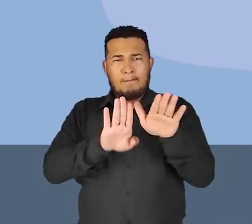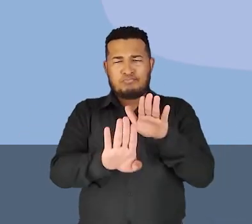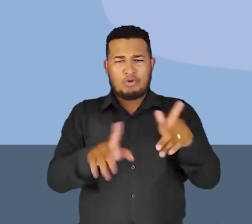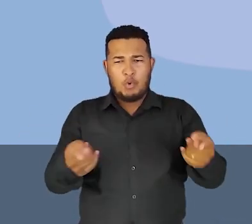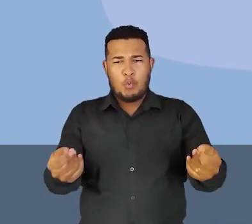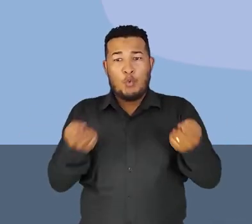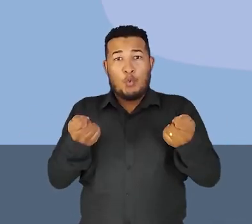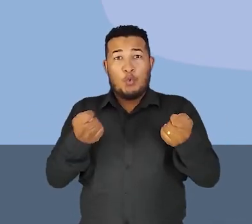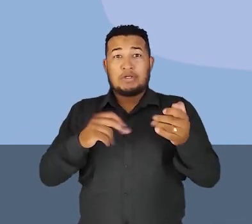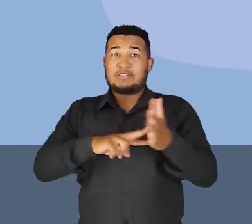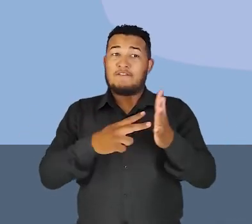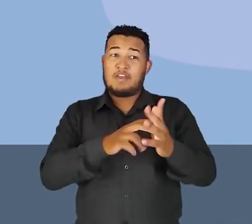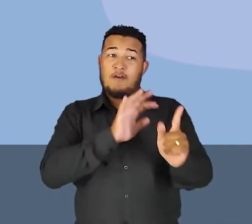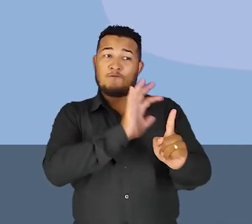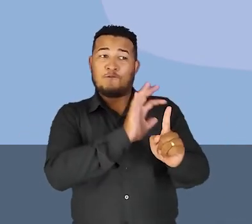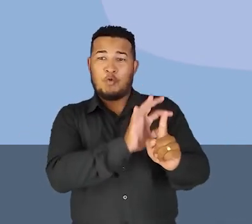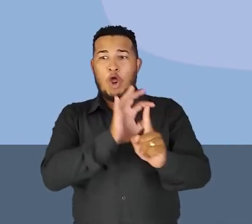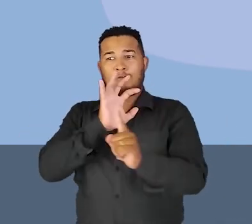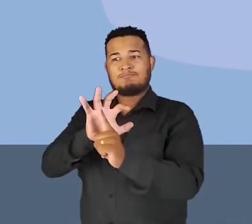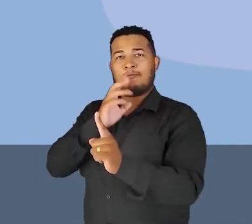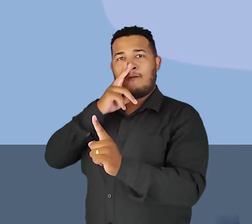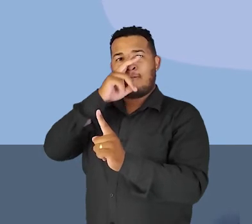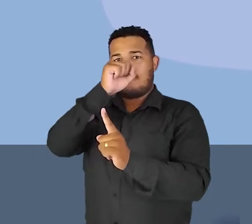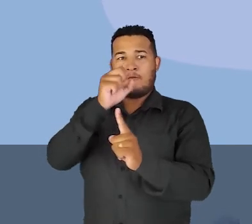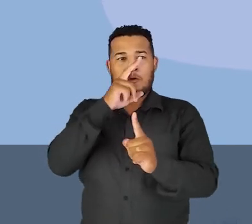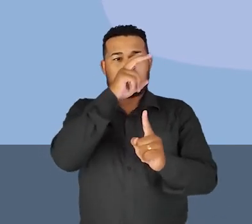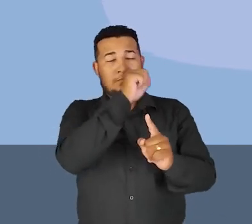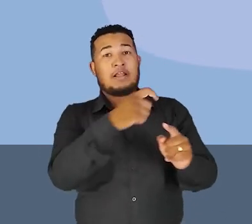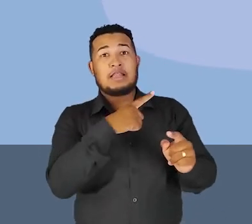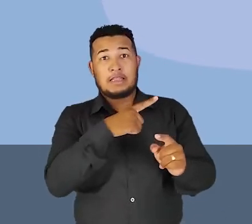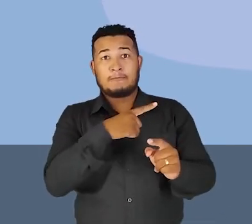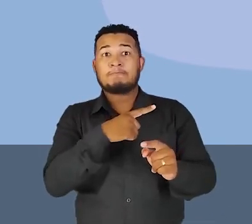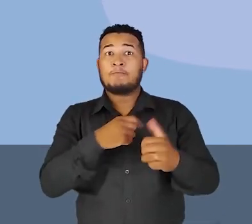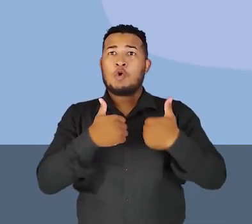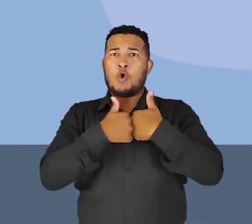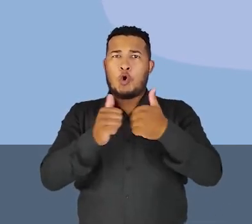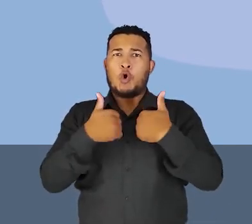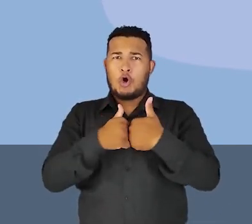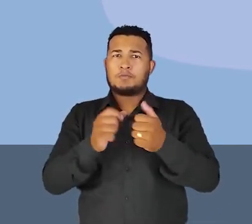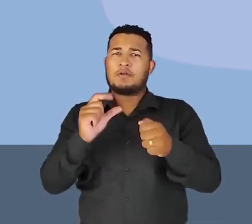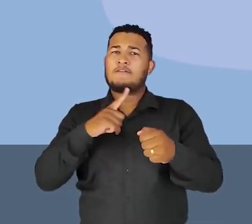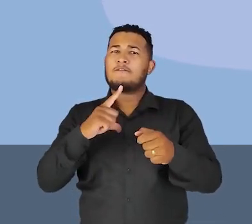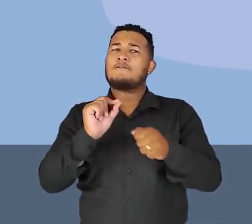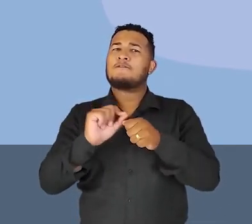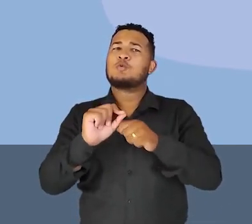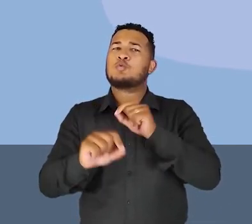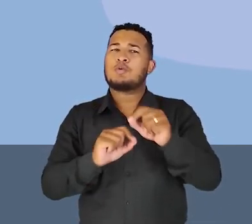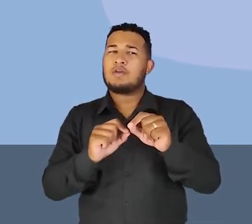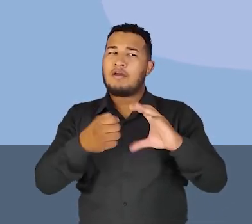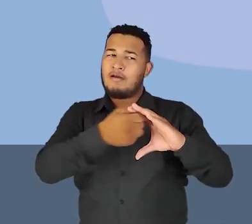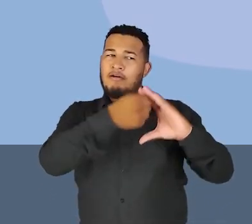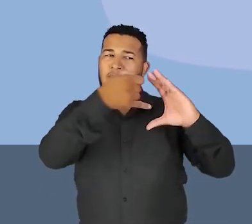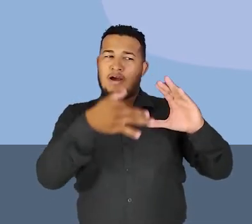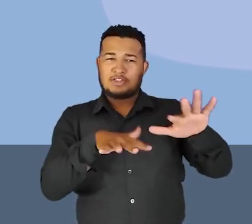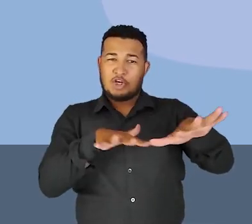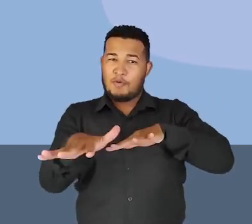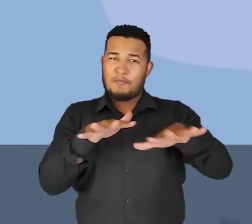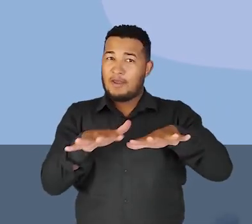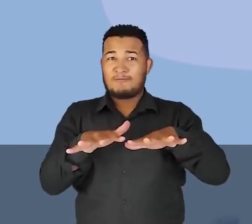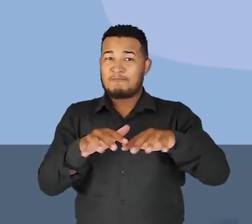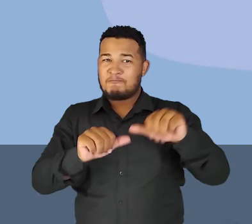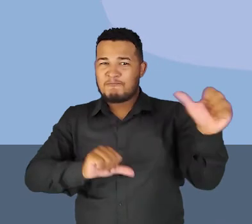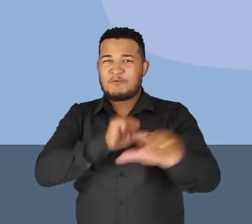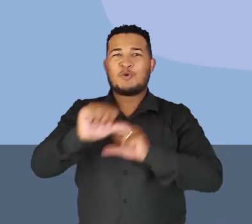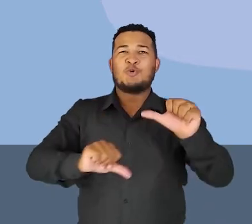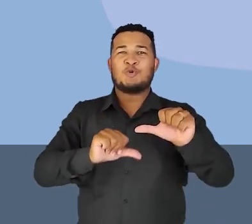uma força ali atuando e o ônibus tem por que mudar as características do seu